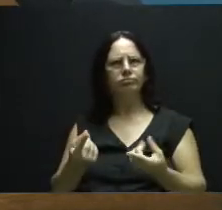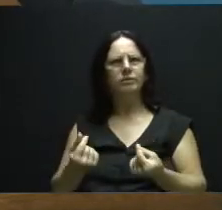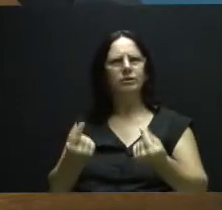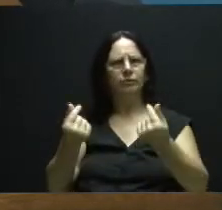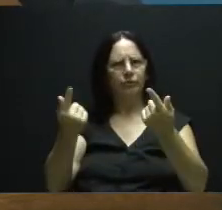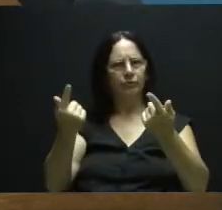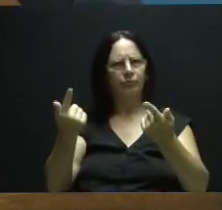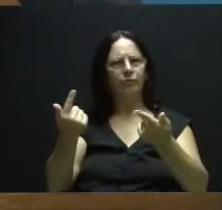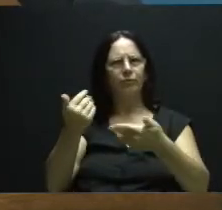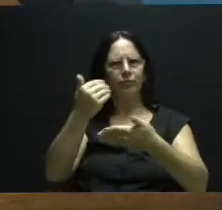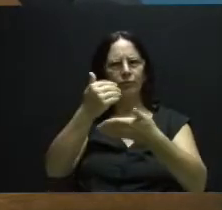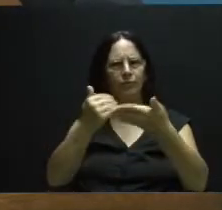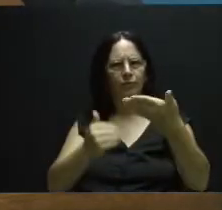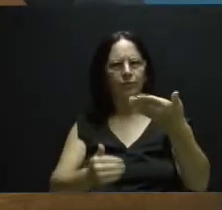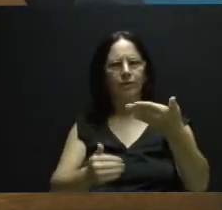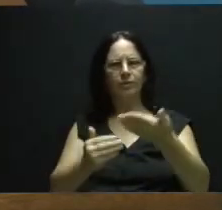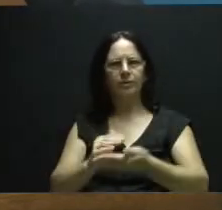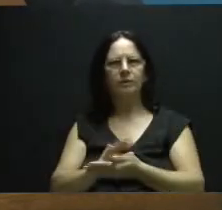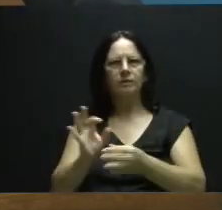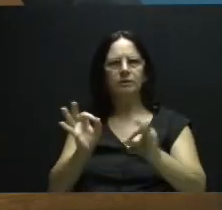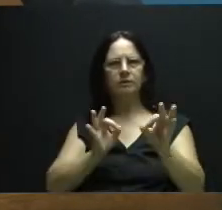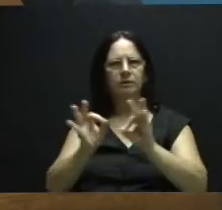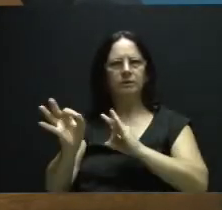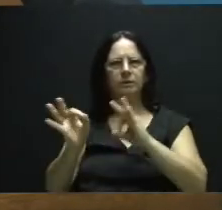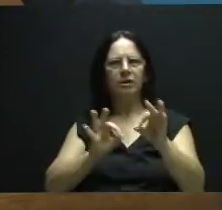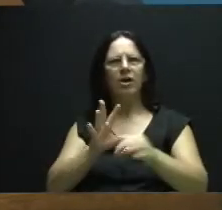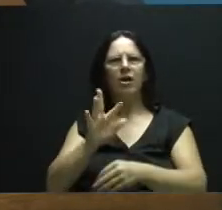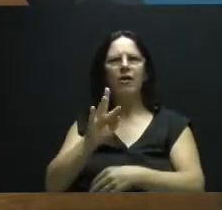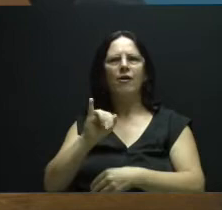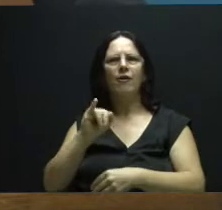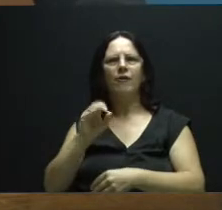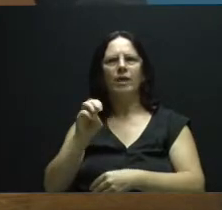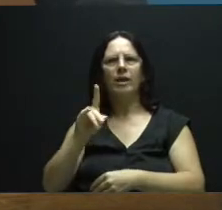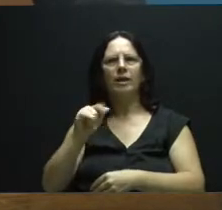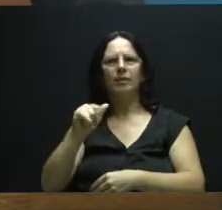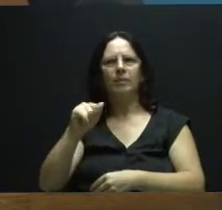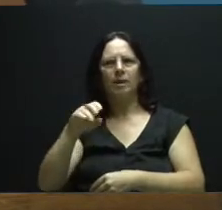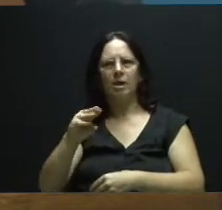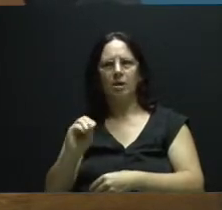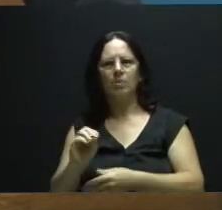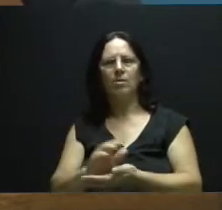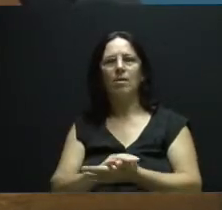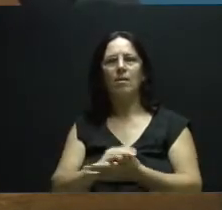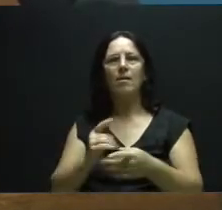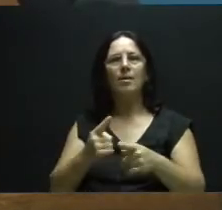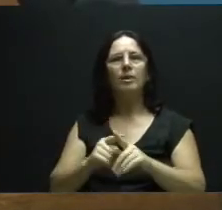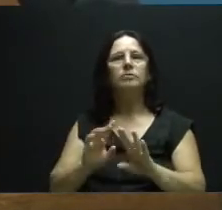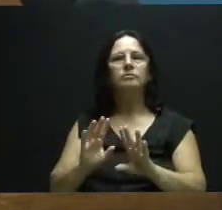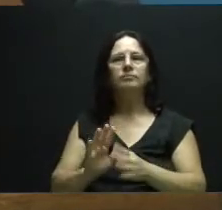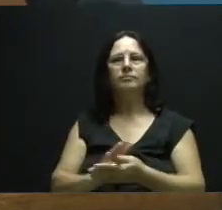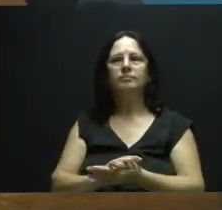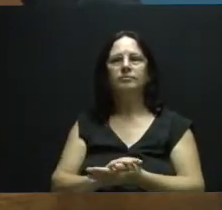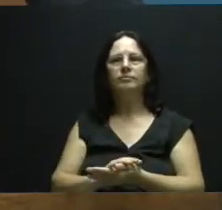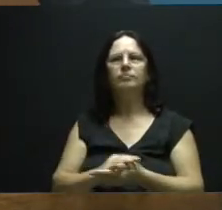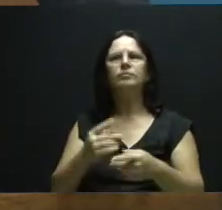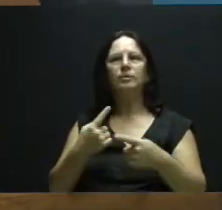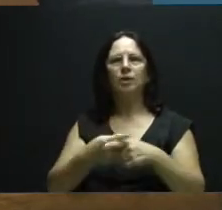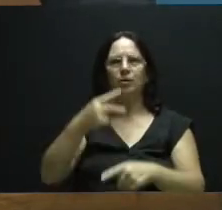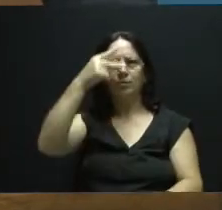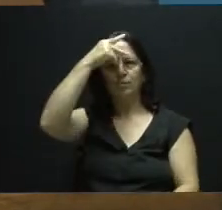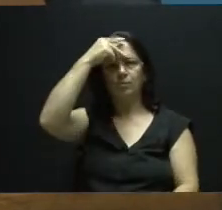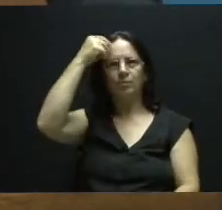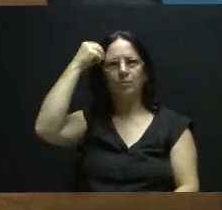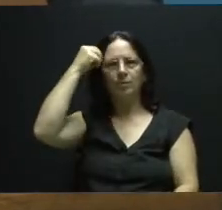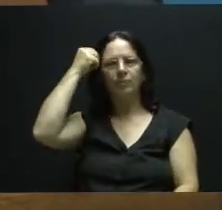é fácil usa com a reforma da praça frei damião mas também nós temos que elogiar porque o prefeito gente pouco